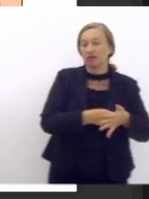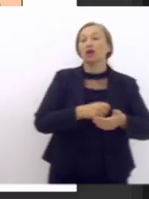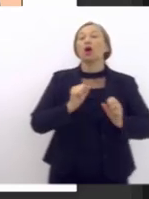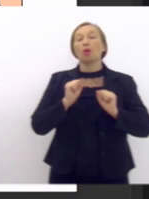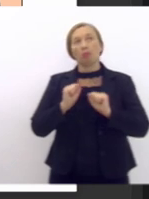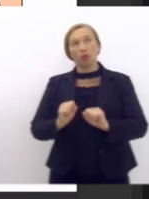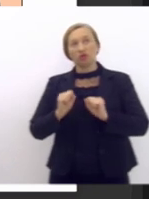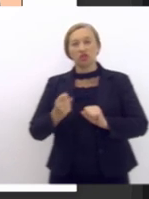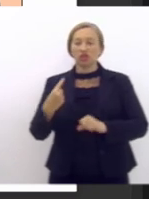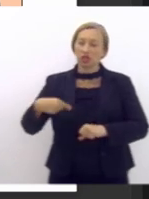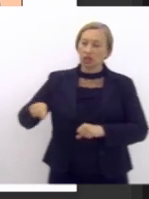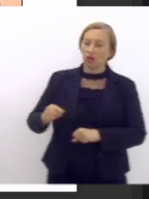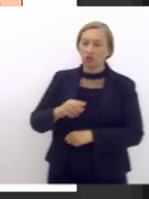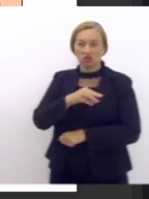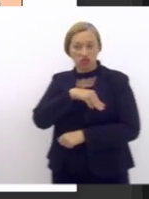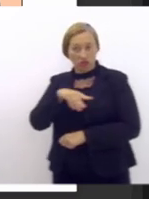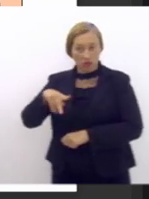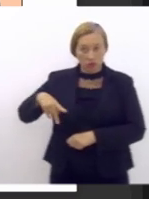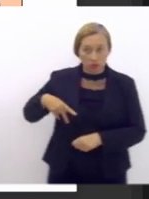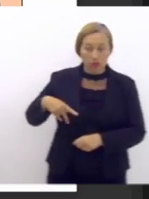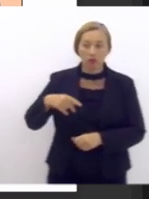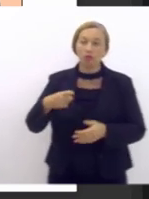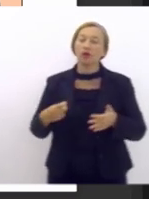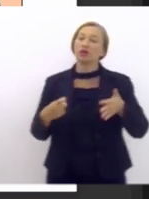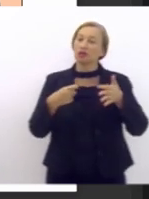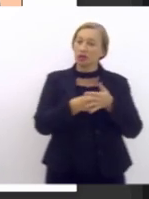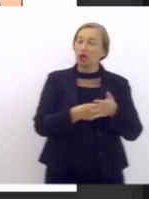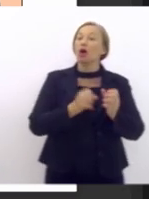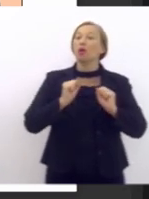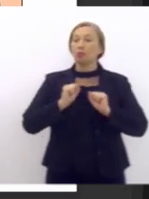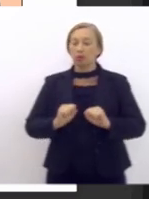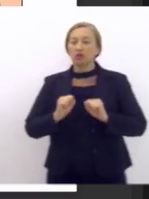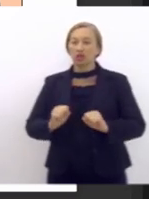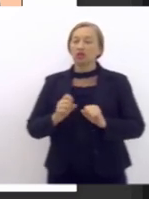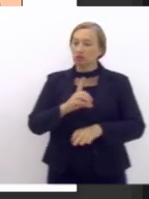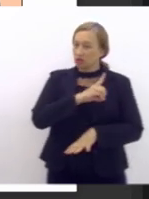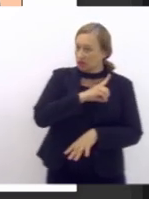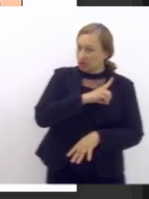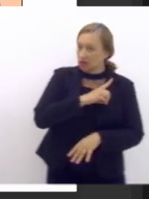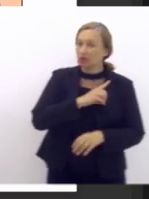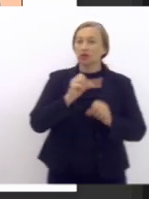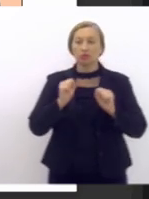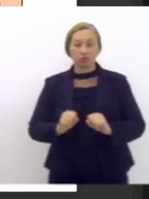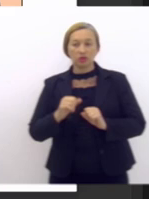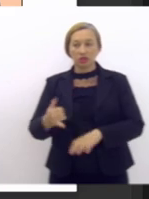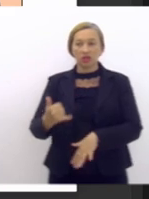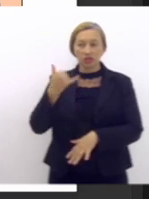poderia recorrer ao Ministério Público para fazer sua denúncia, poderia ir numa delegacia, poderia ligar no